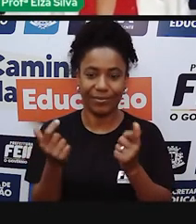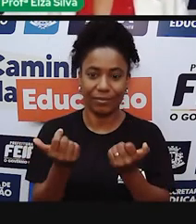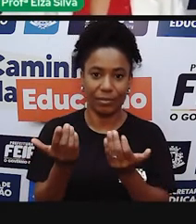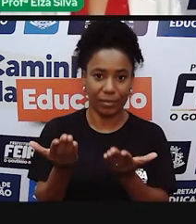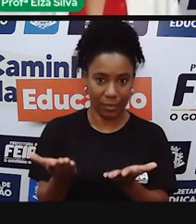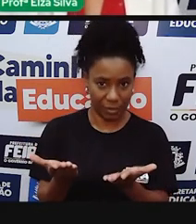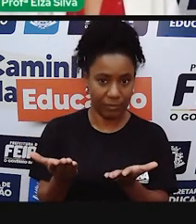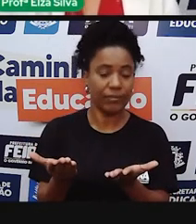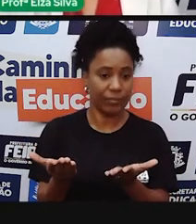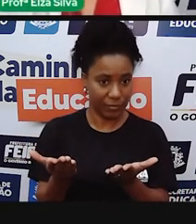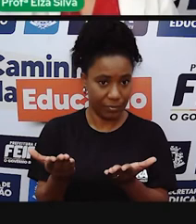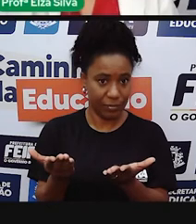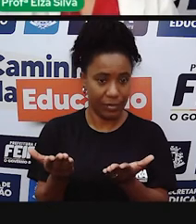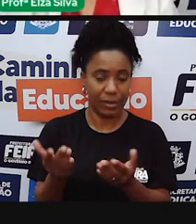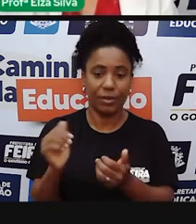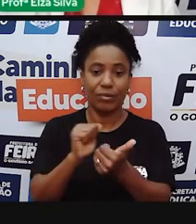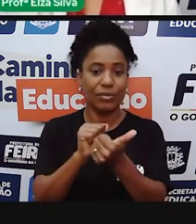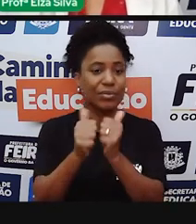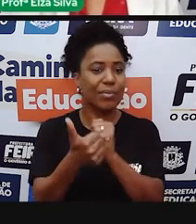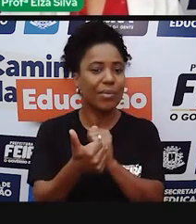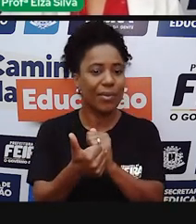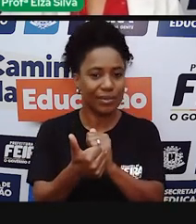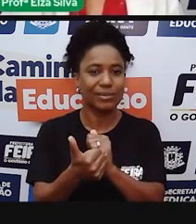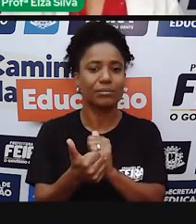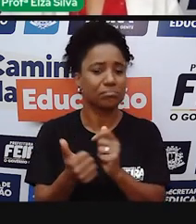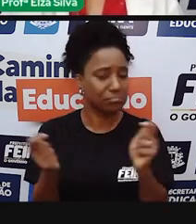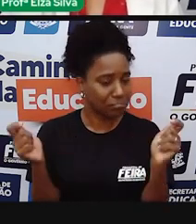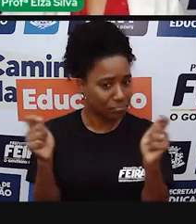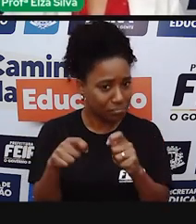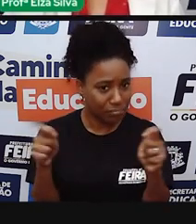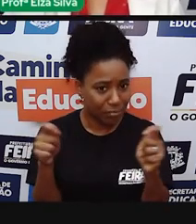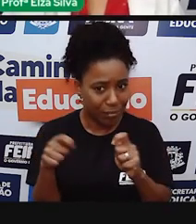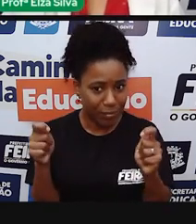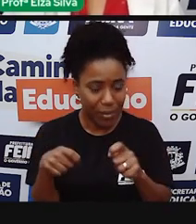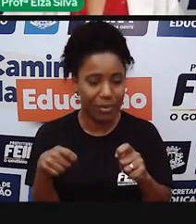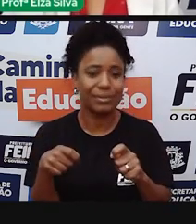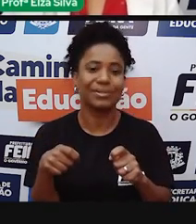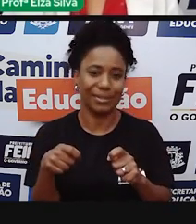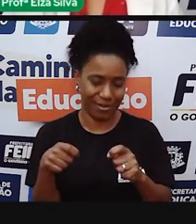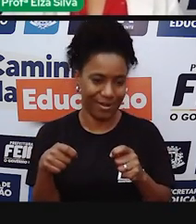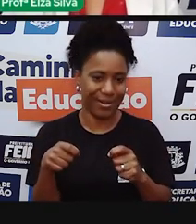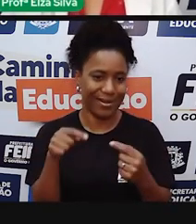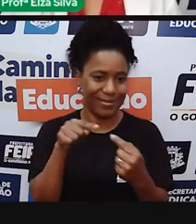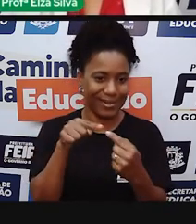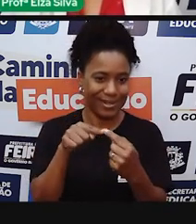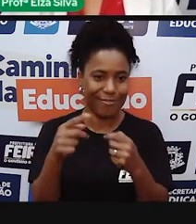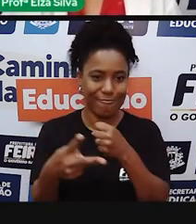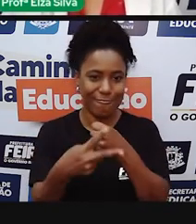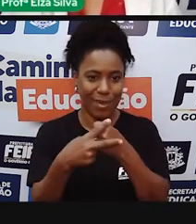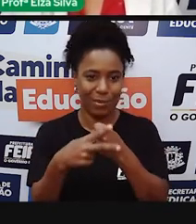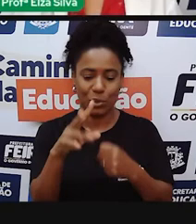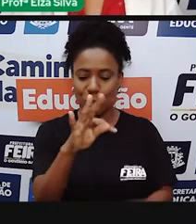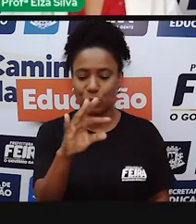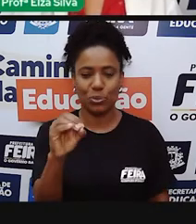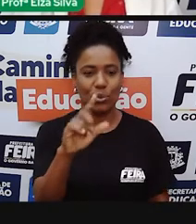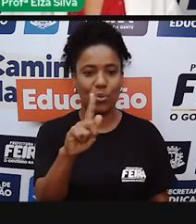destes esportes que nós, né, podemos utilizar o verbo to go porque eles terminam em